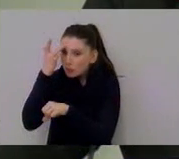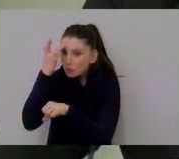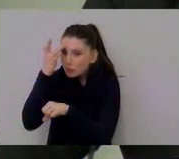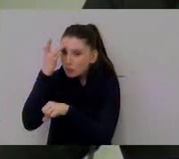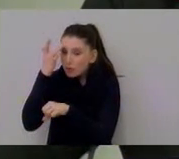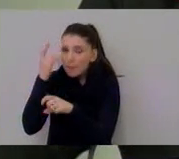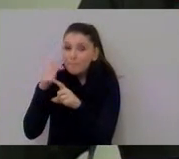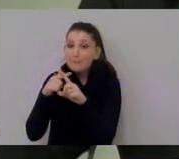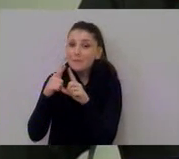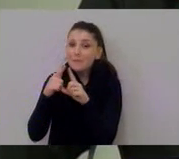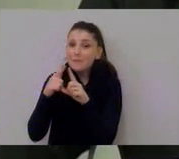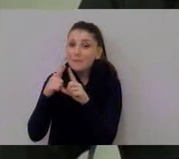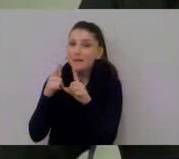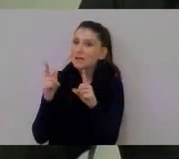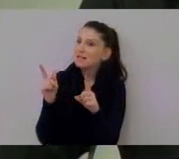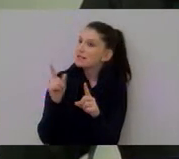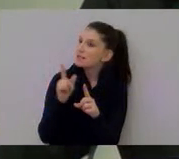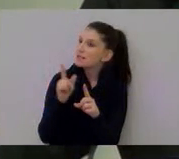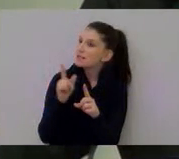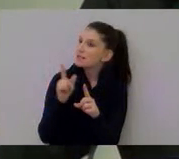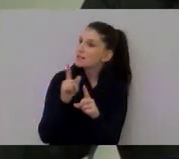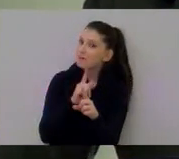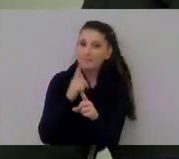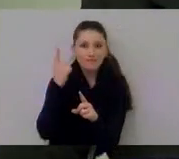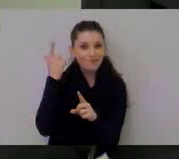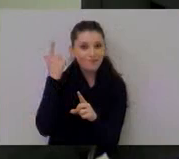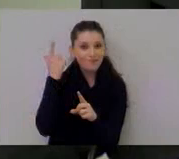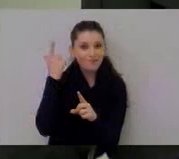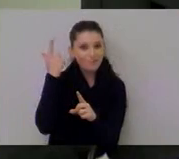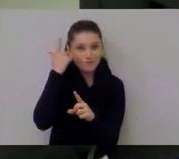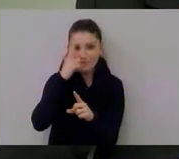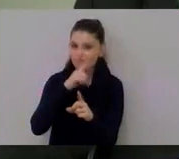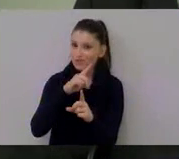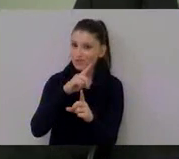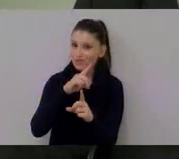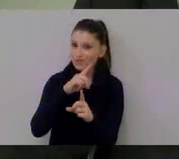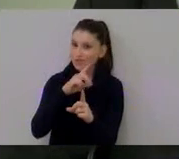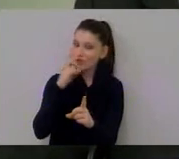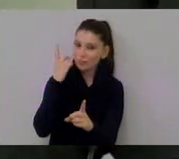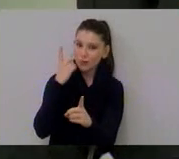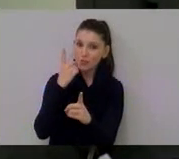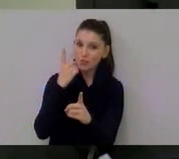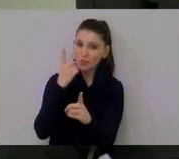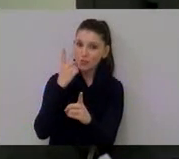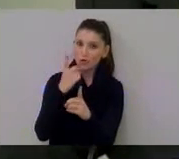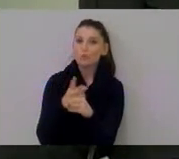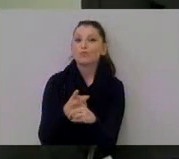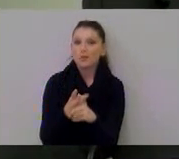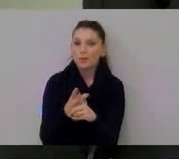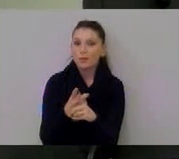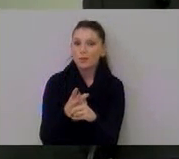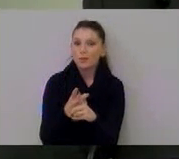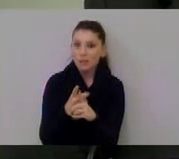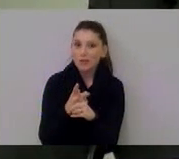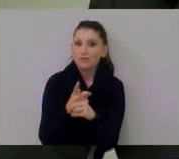nas dependências do hospital, ou seja, não encontrou o